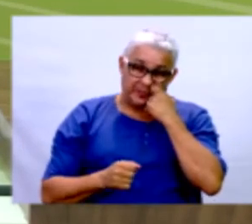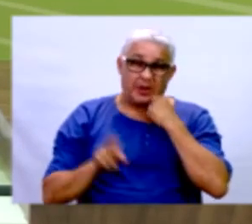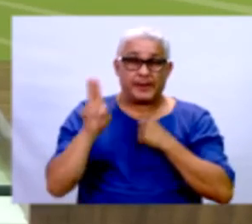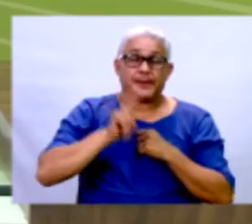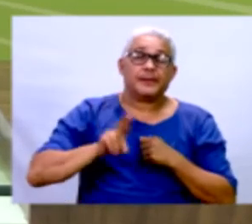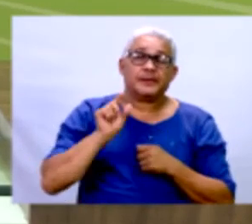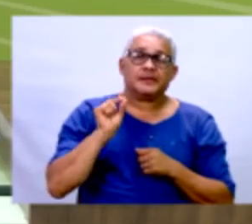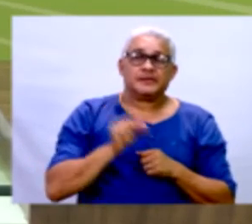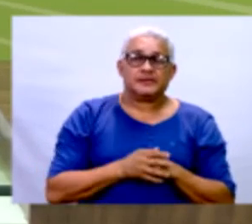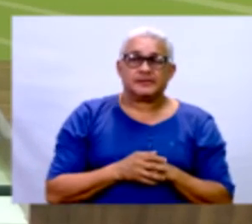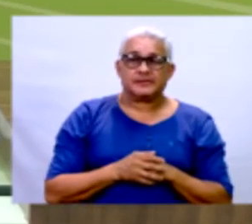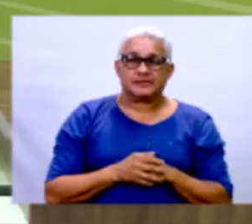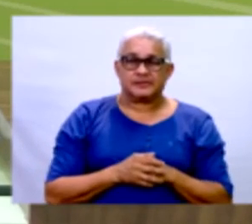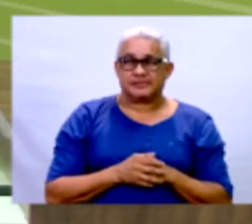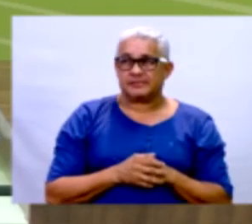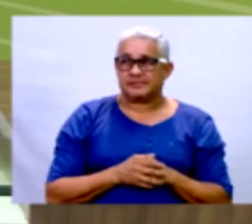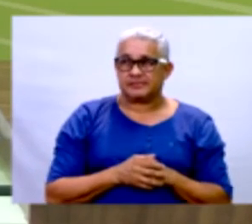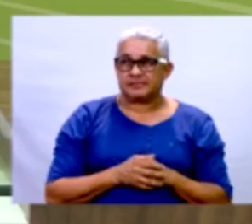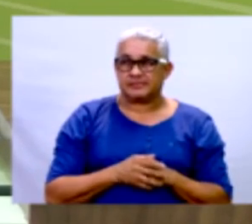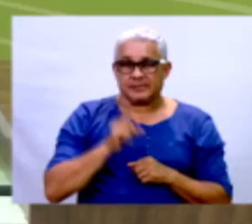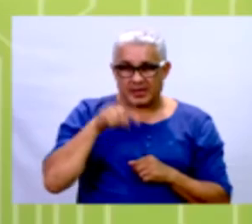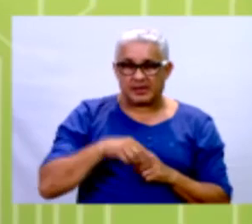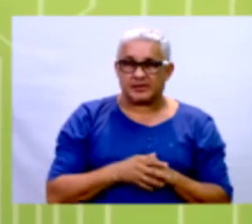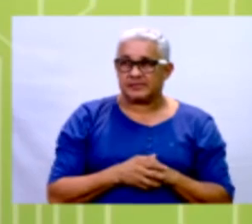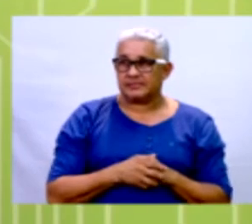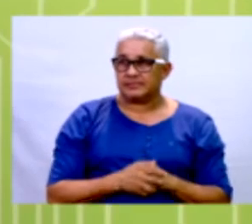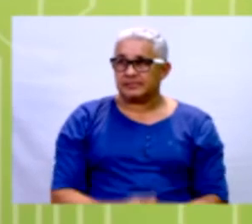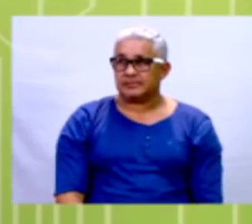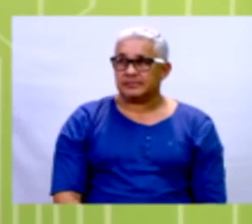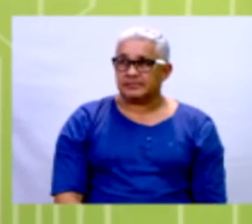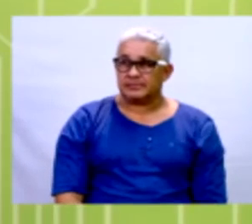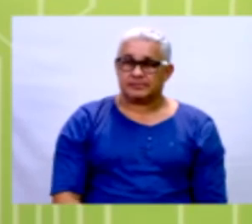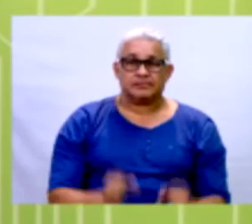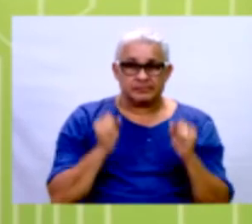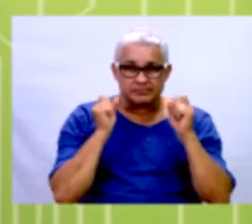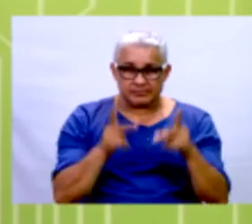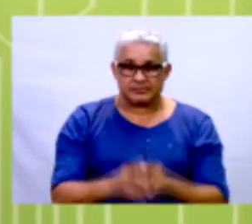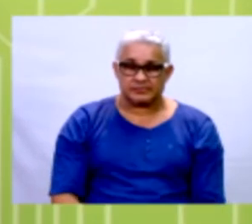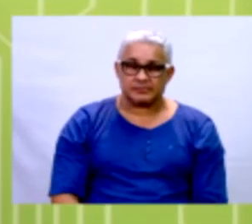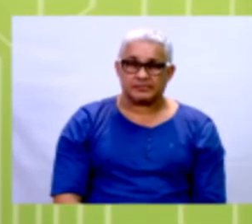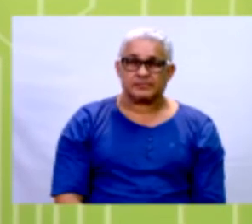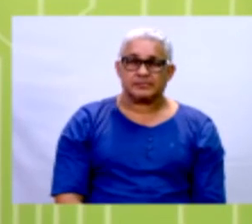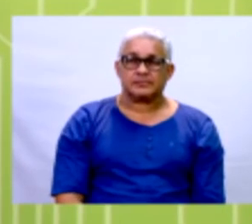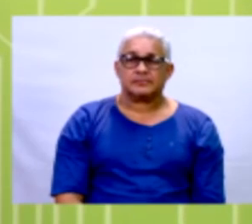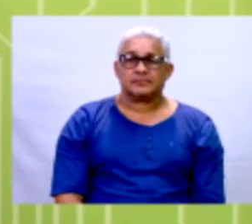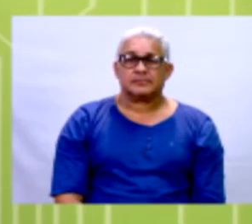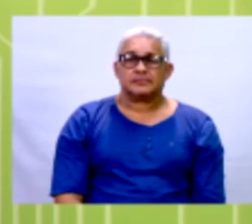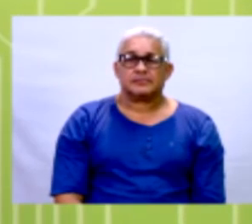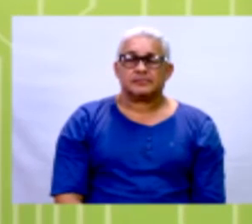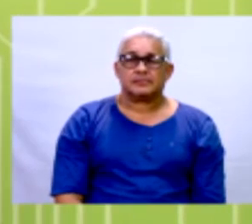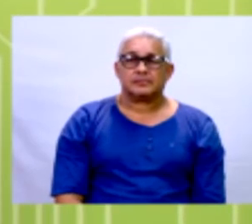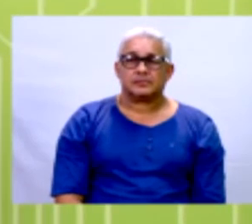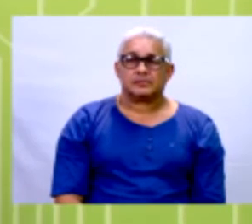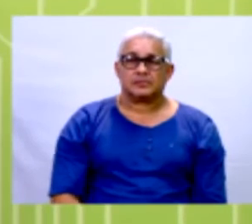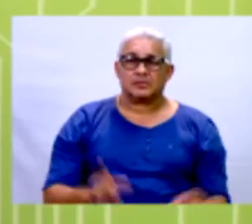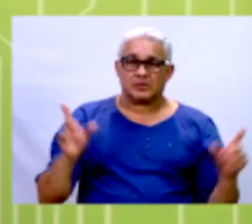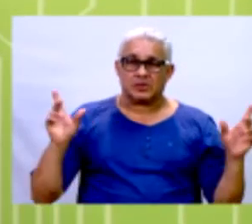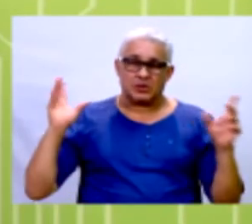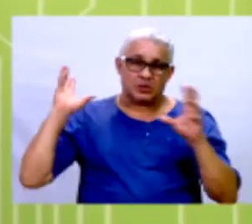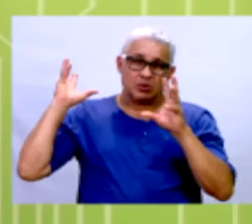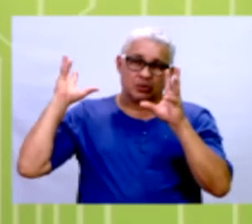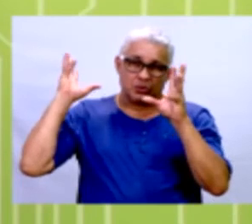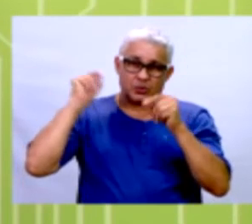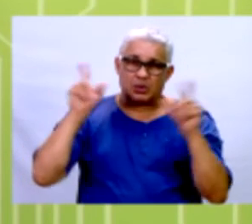utilização seria dessa maneira, tá? Professor? Beleza. Vamos falar um pouco, passar um resumo geral sobre o